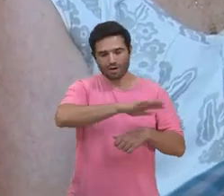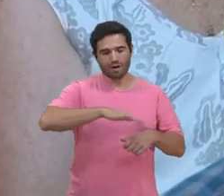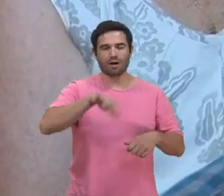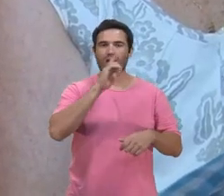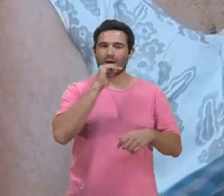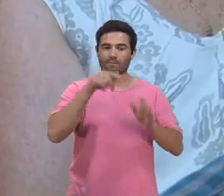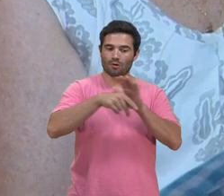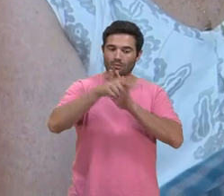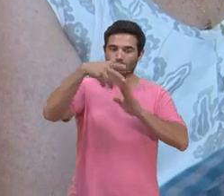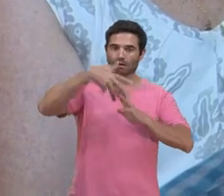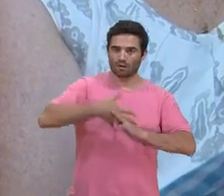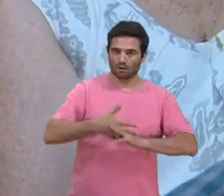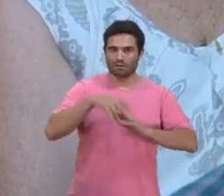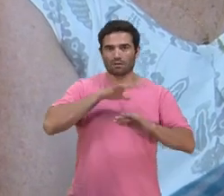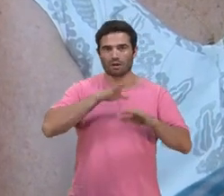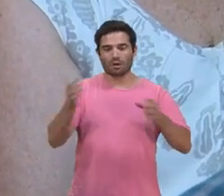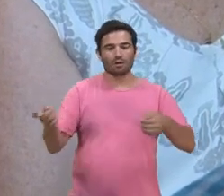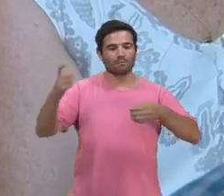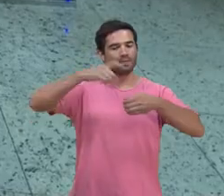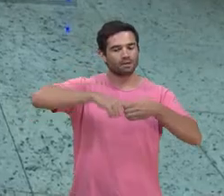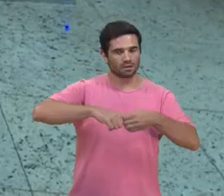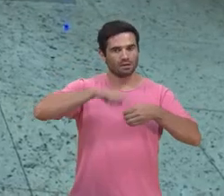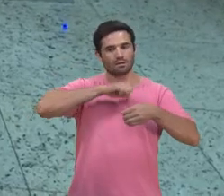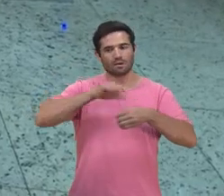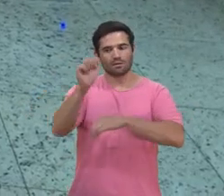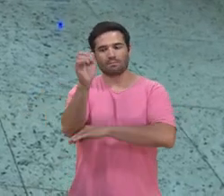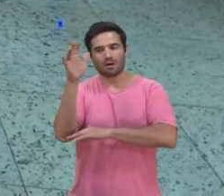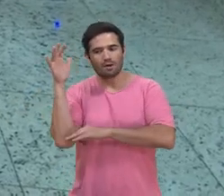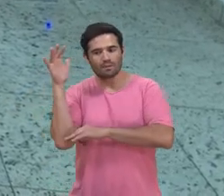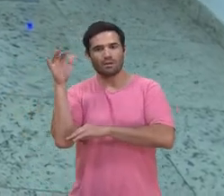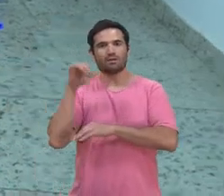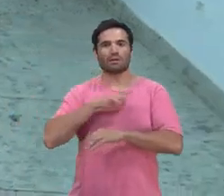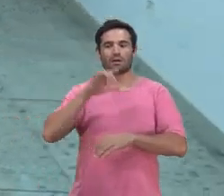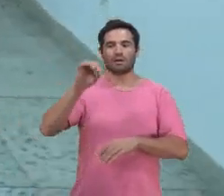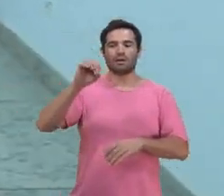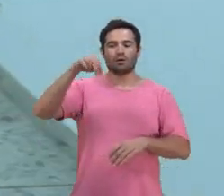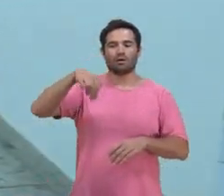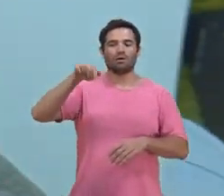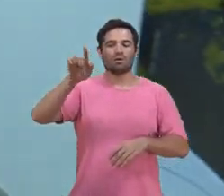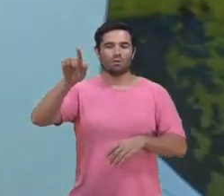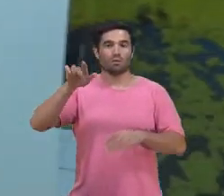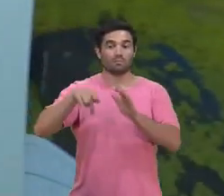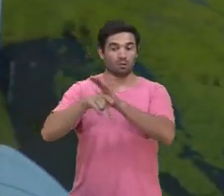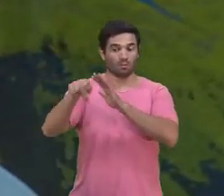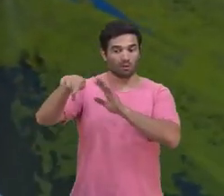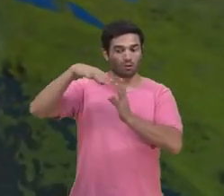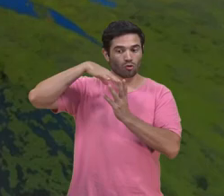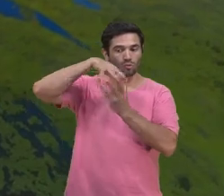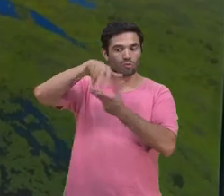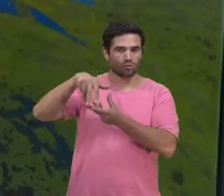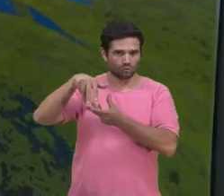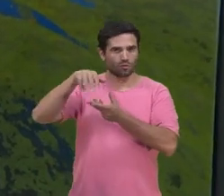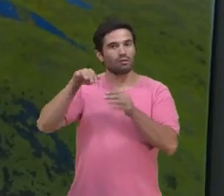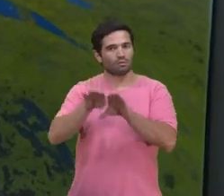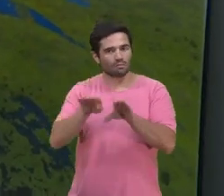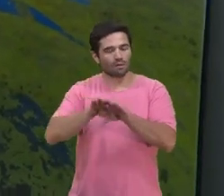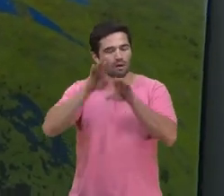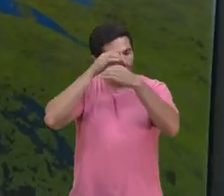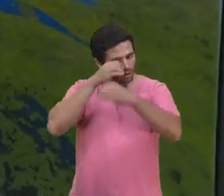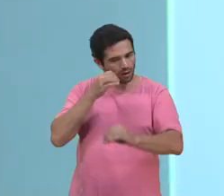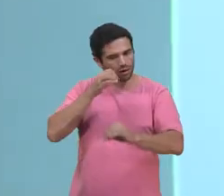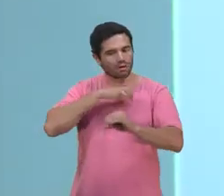em parceria com o Instituto de Meio Ambiente de Mato Grosso do Sul, a ONG Wetlands International e o Laboratório